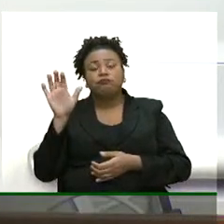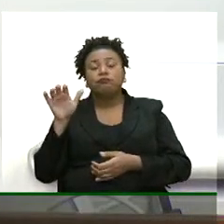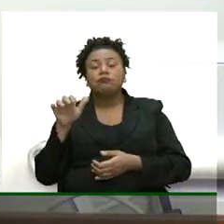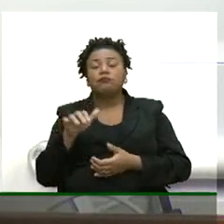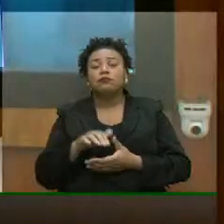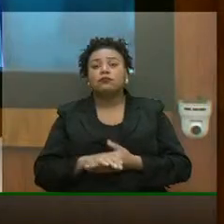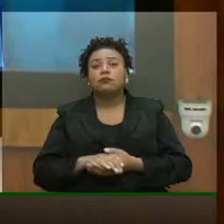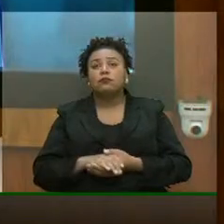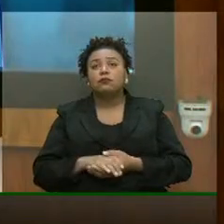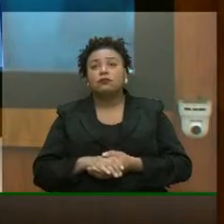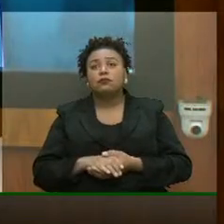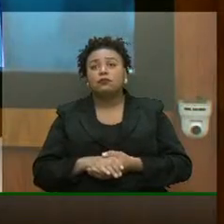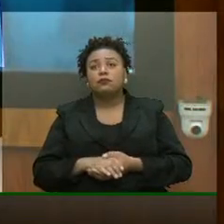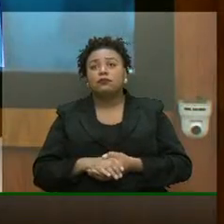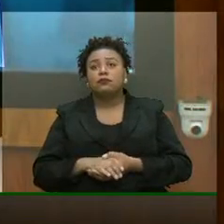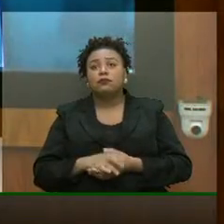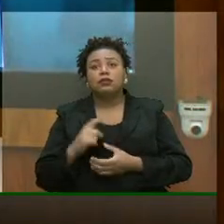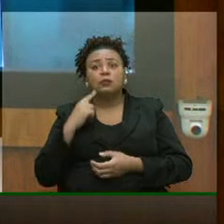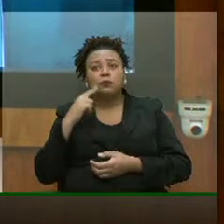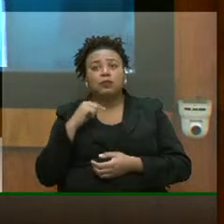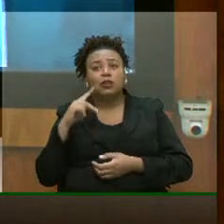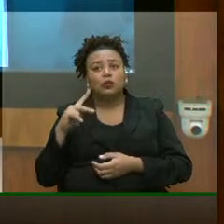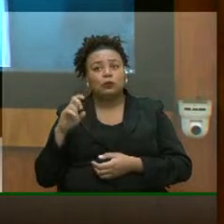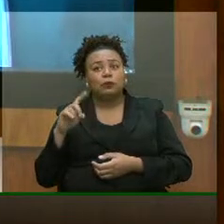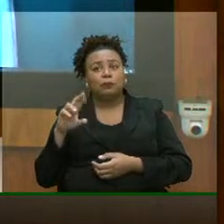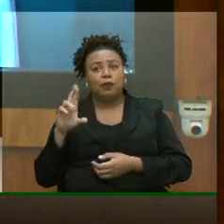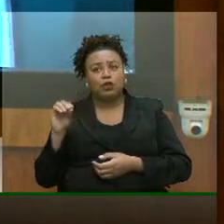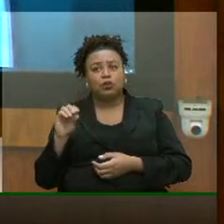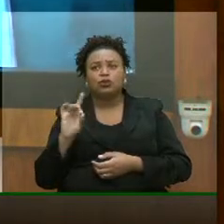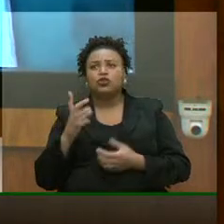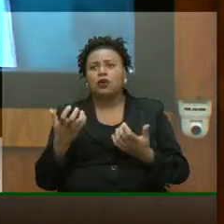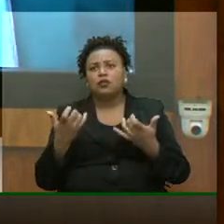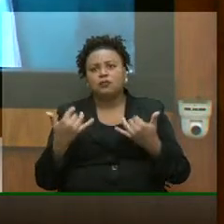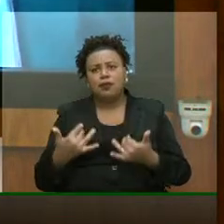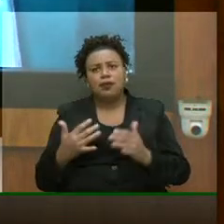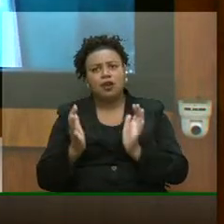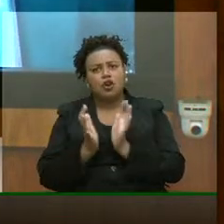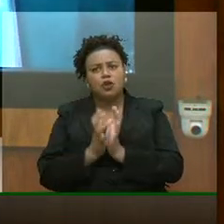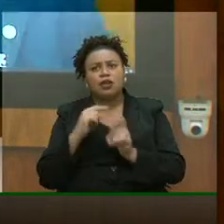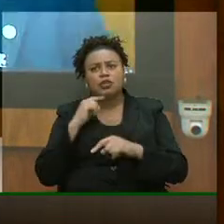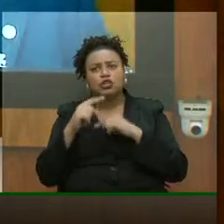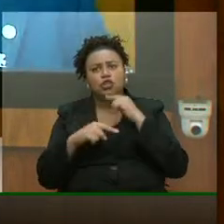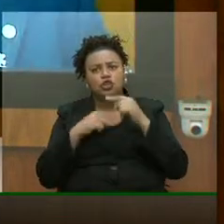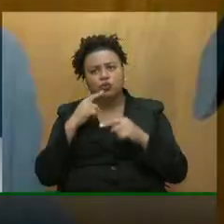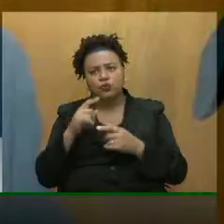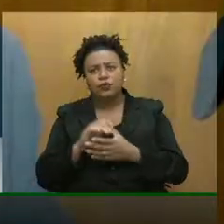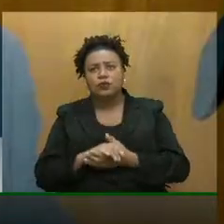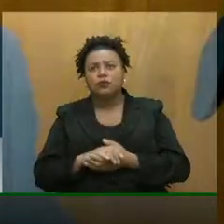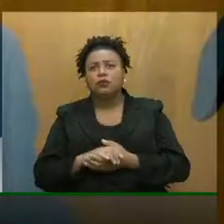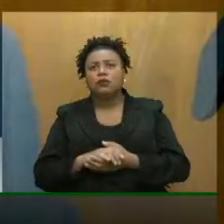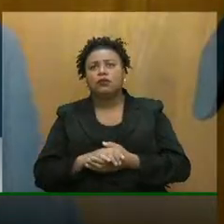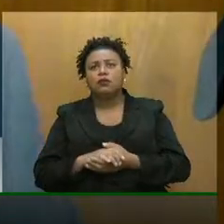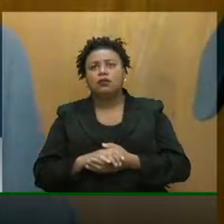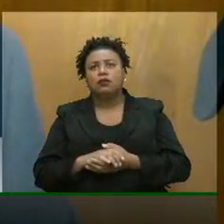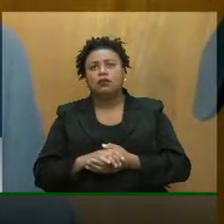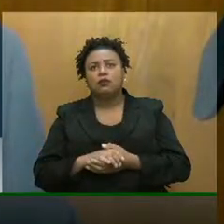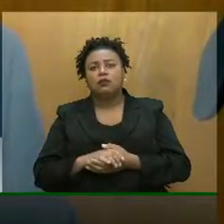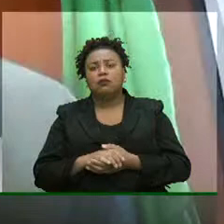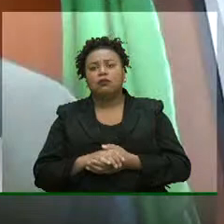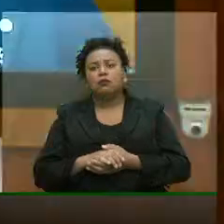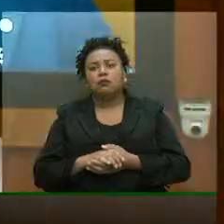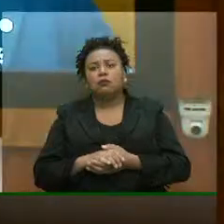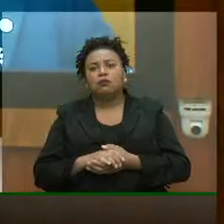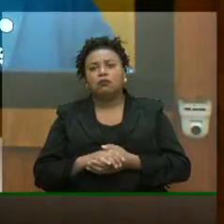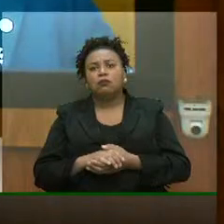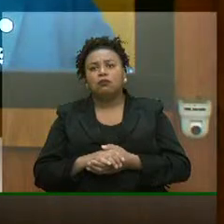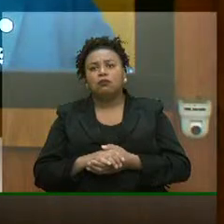Uma questão de ordem, deputado Pedro Pereira. Não, só para explicar para os colegas, se ficou alguma dúvida. Explicar a emenda não é questão de ordem. A